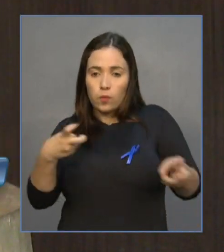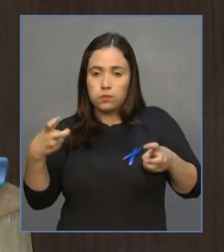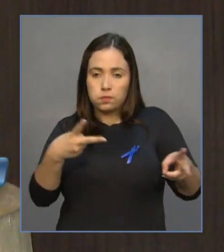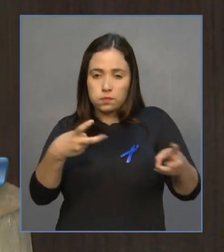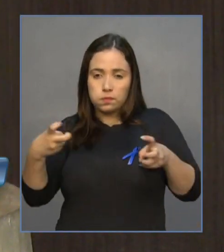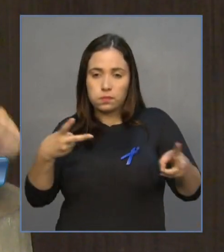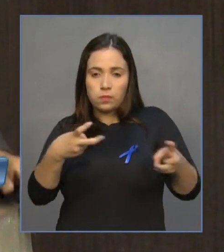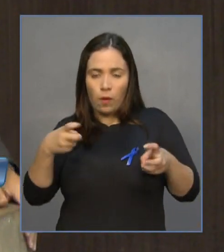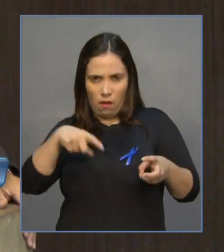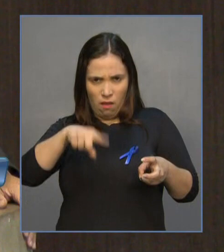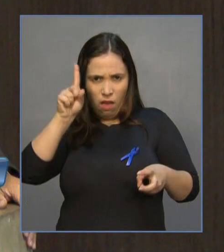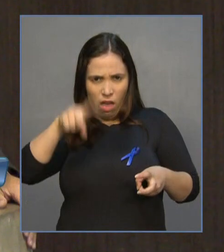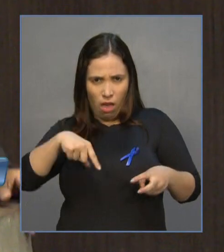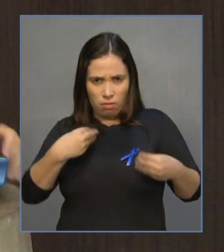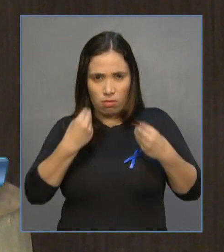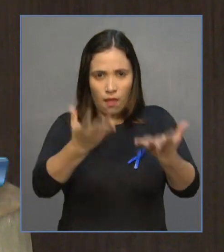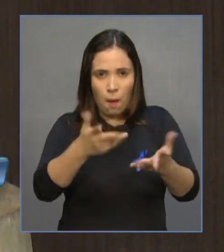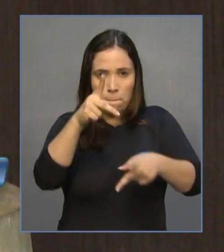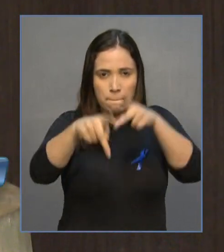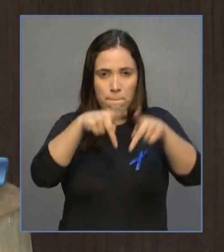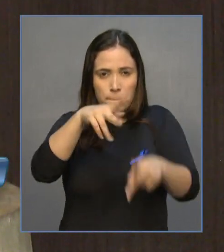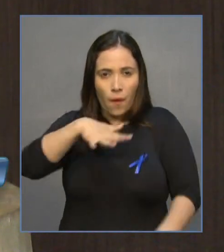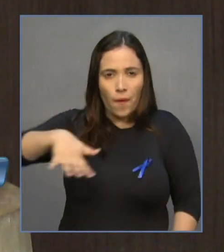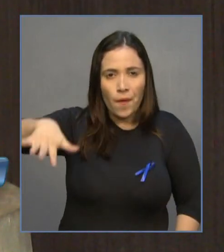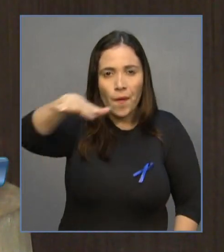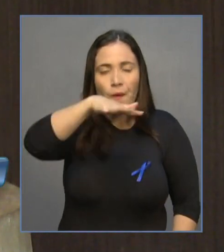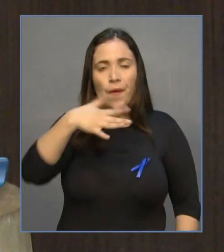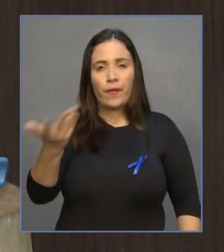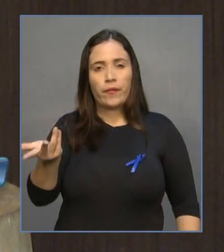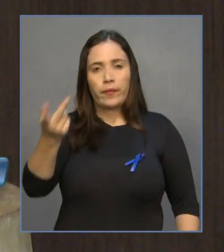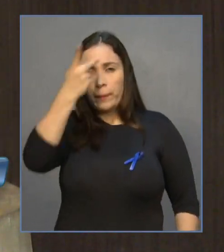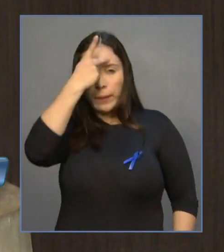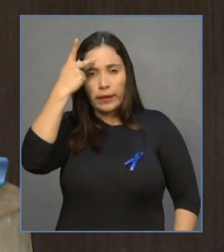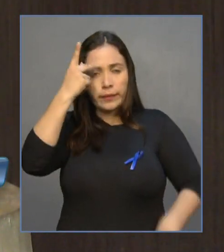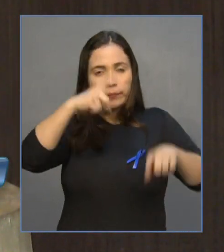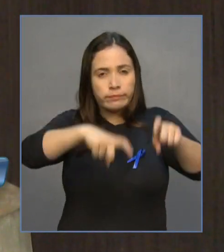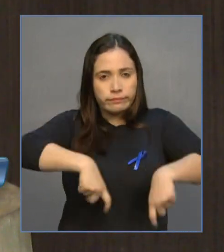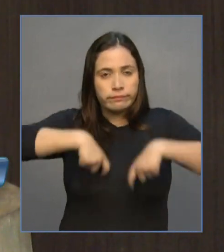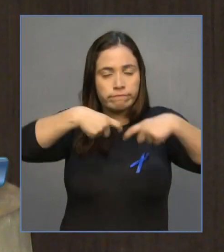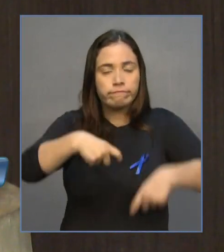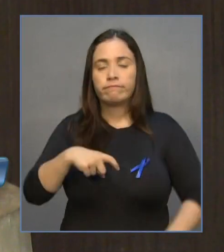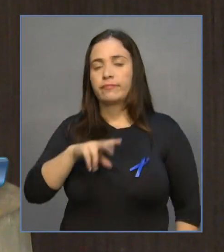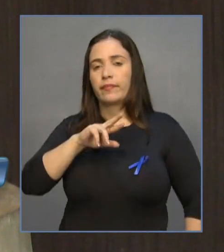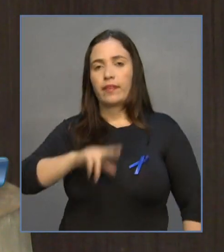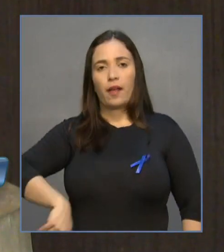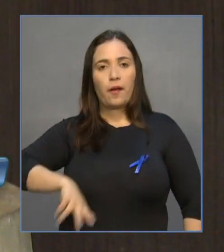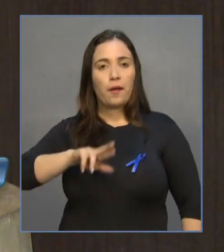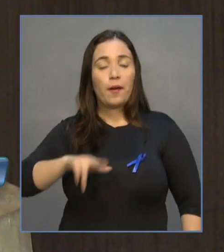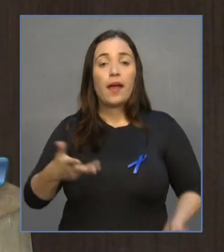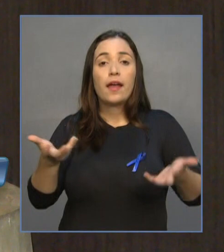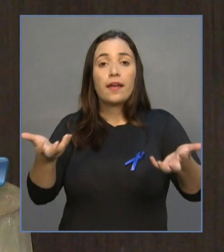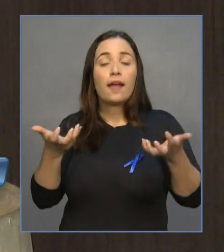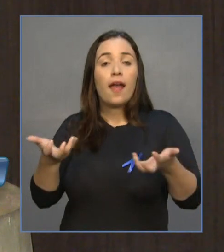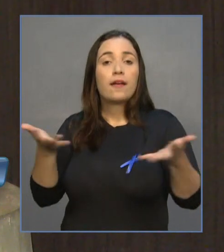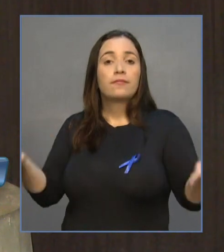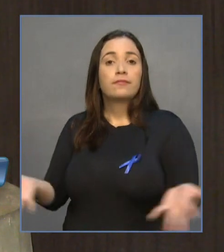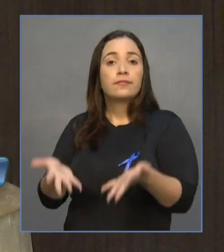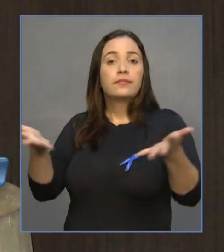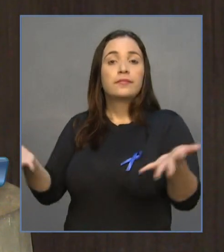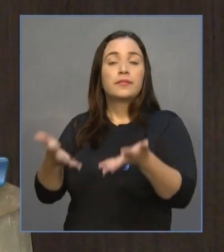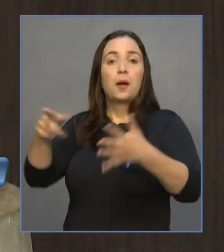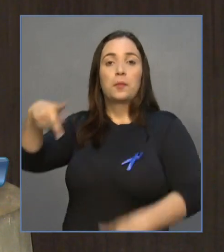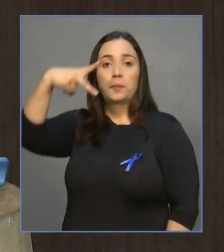povo, não é para as comunidades rurais, não é para os pequenos, é para o complexo